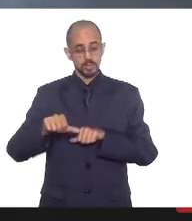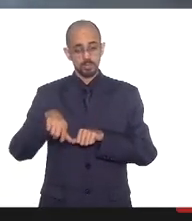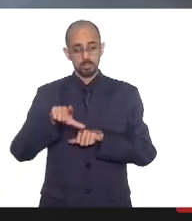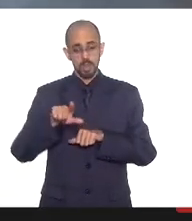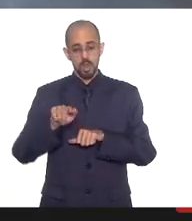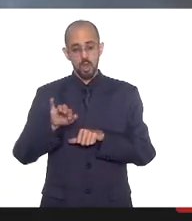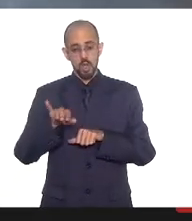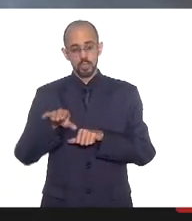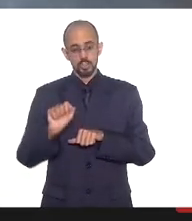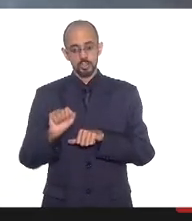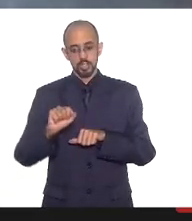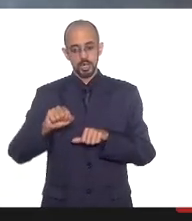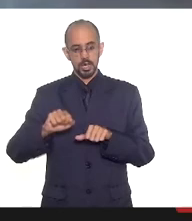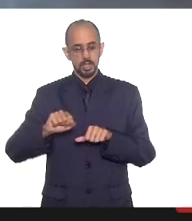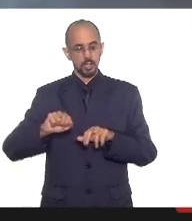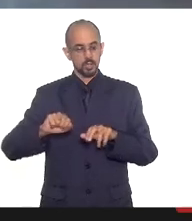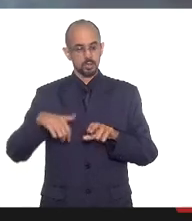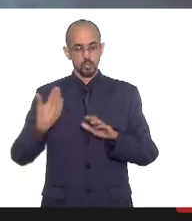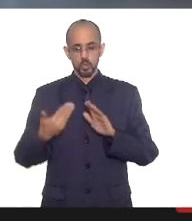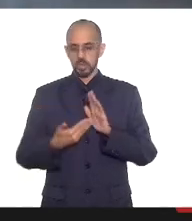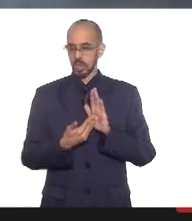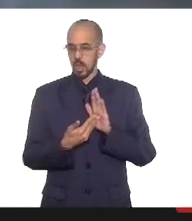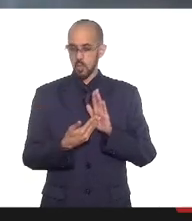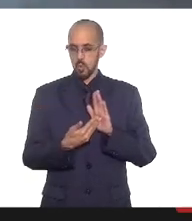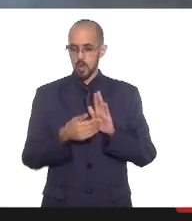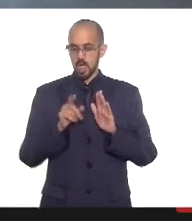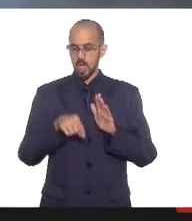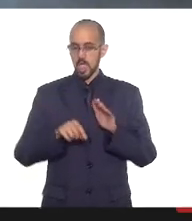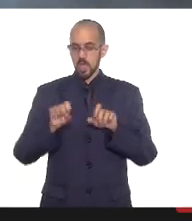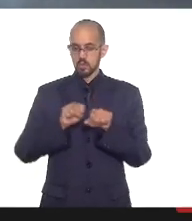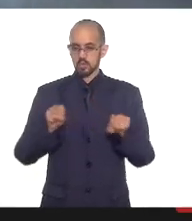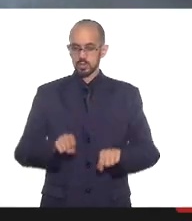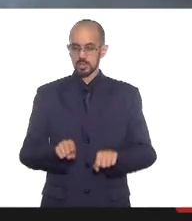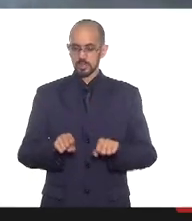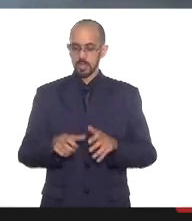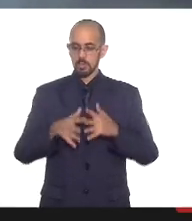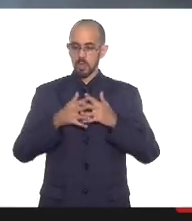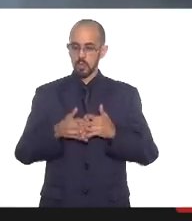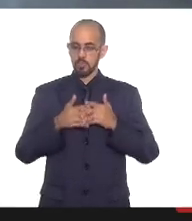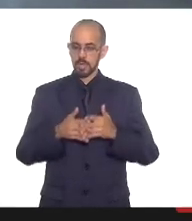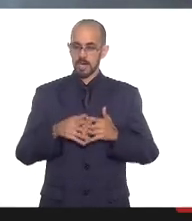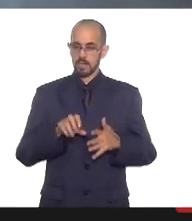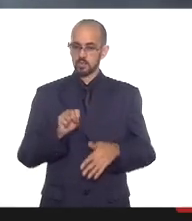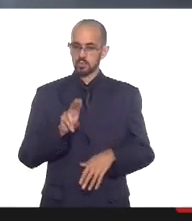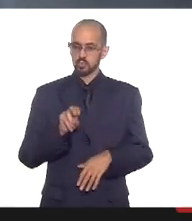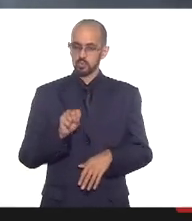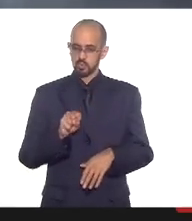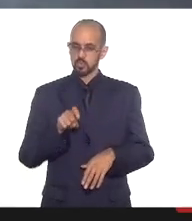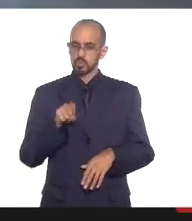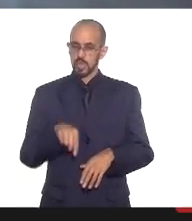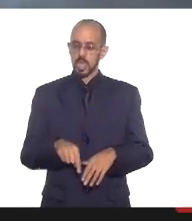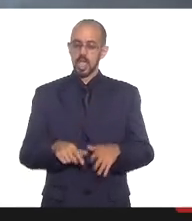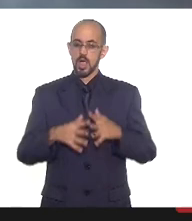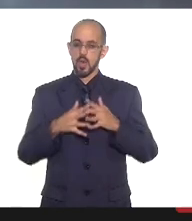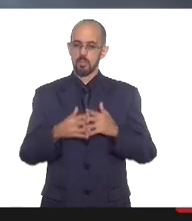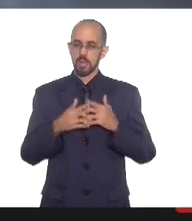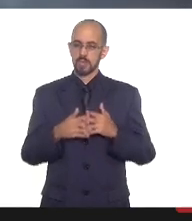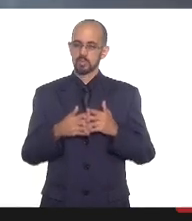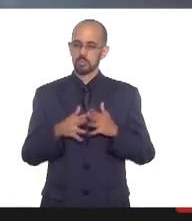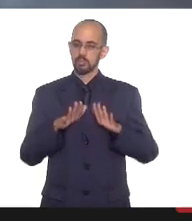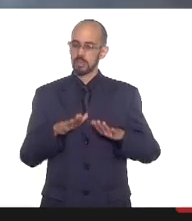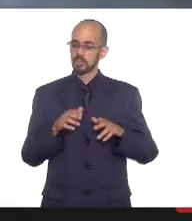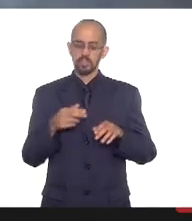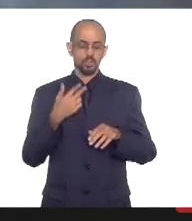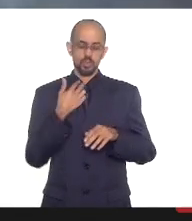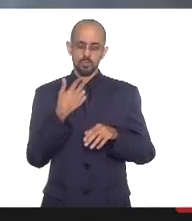e esse é uma licitação administrativa Esse é um sistema complexo usa complexos a realidade gente não pode atravessar o sistema porque